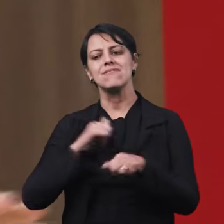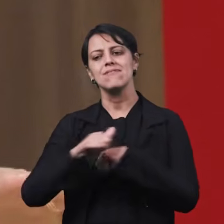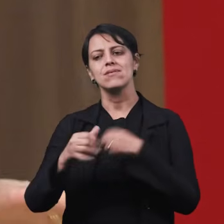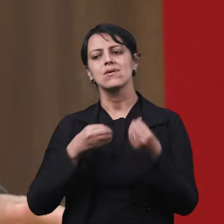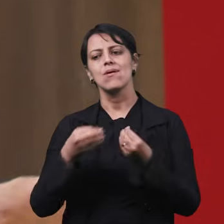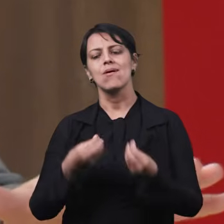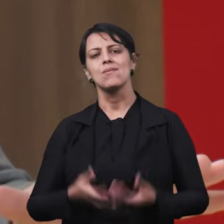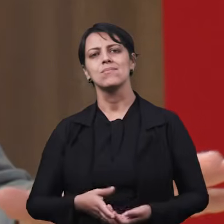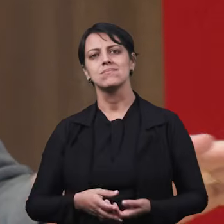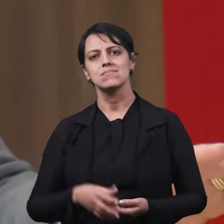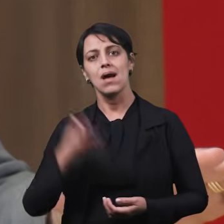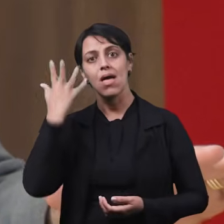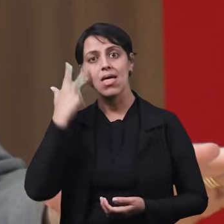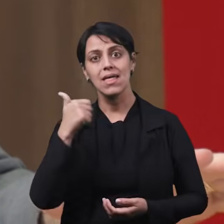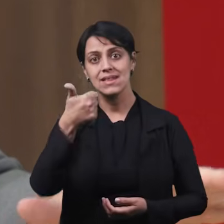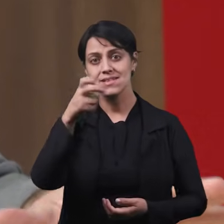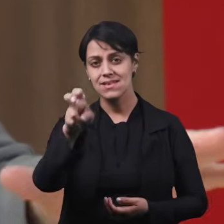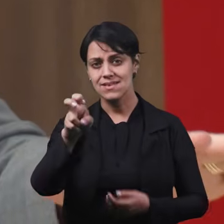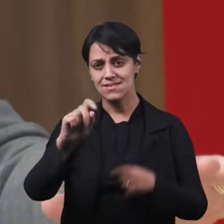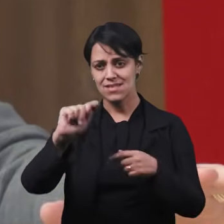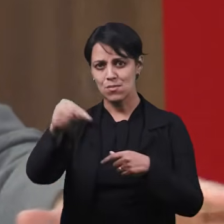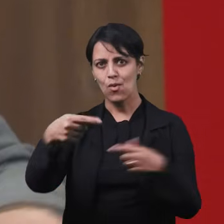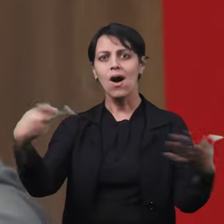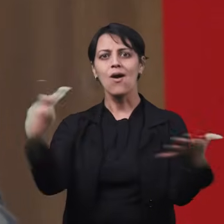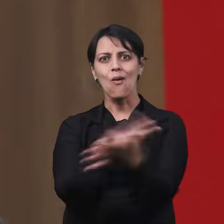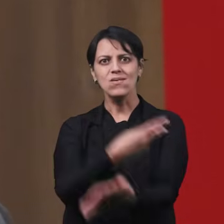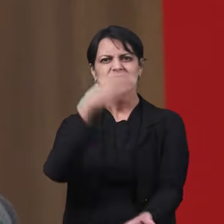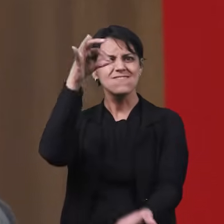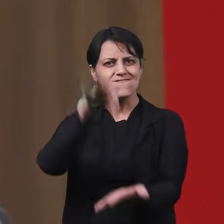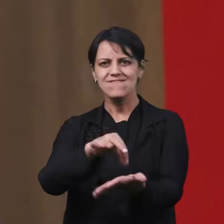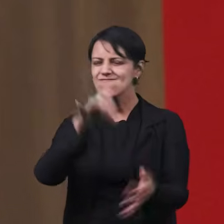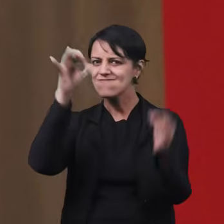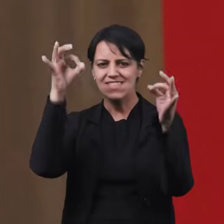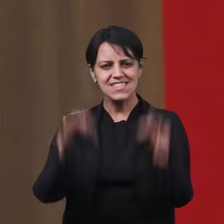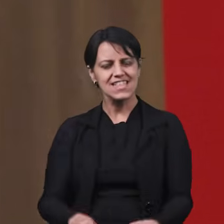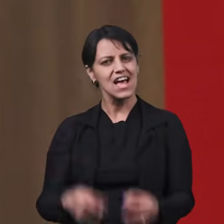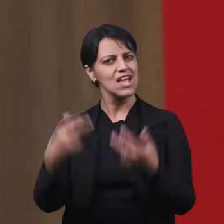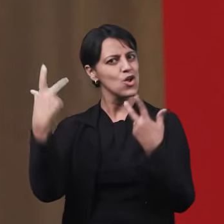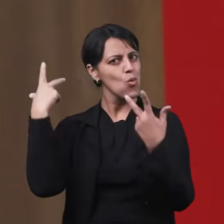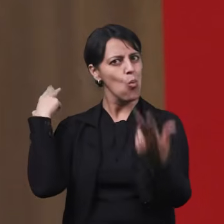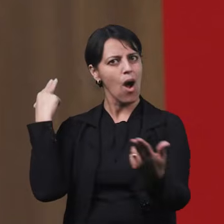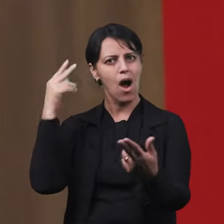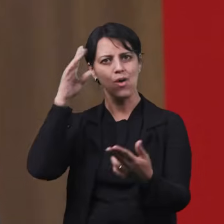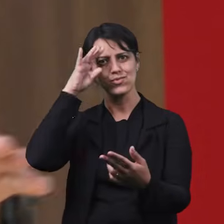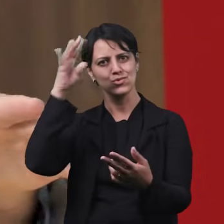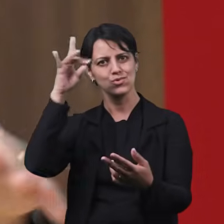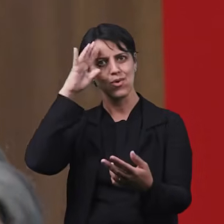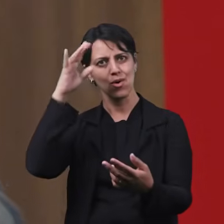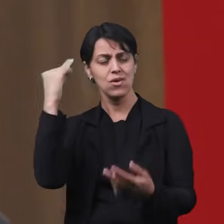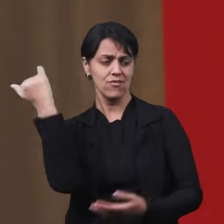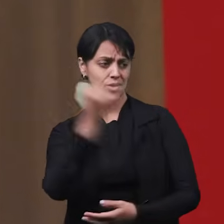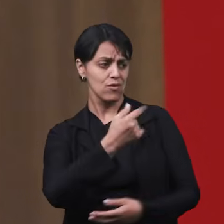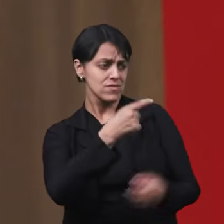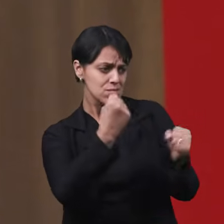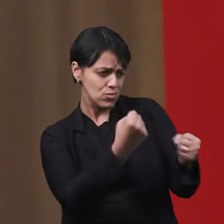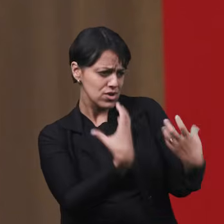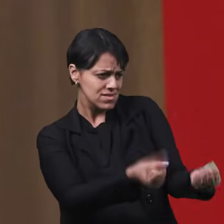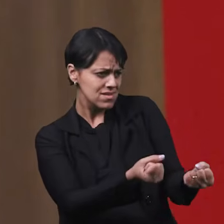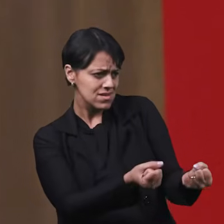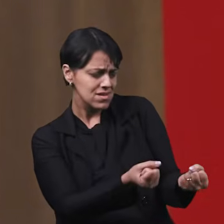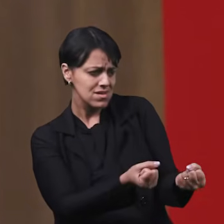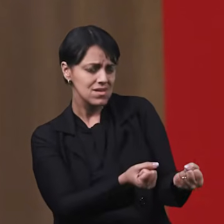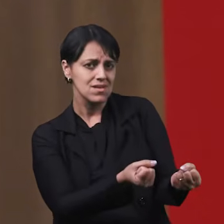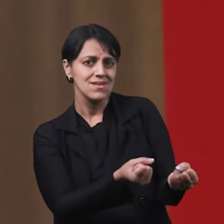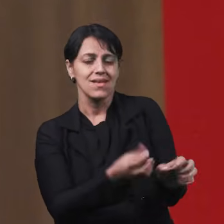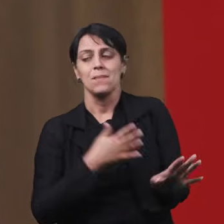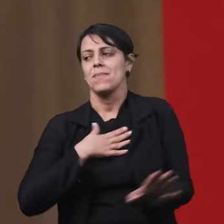amém. 15 dias depois, a cena se concretizou, igualzinho no sonho. E ele falou comigo bem assim: você podia assumir.